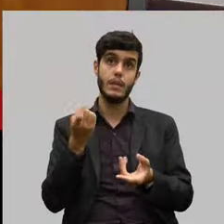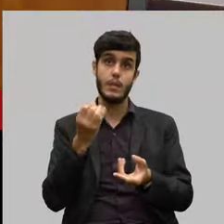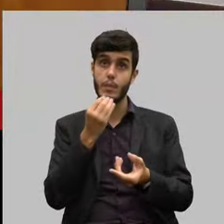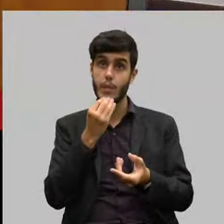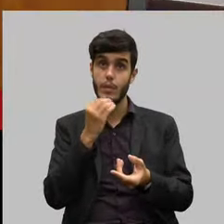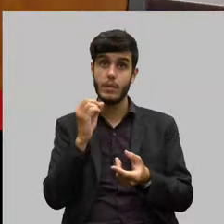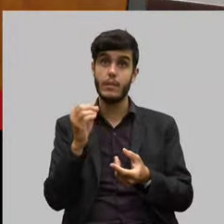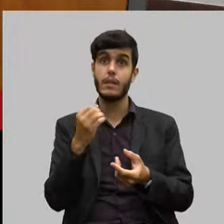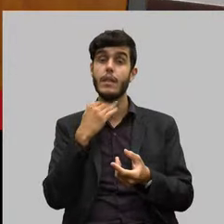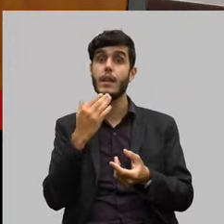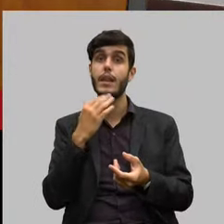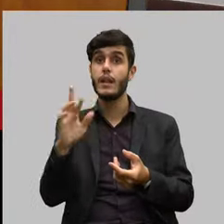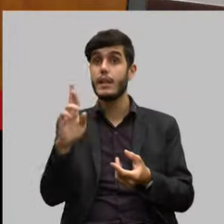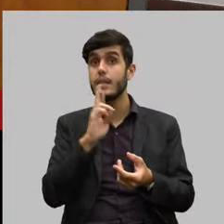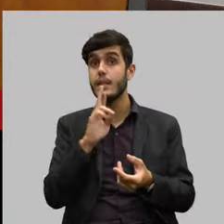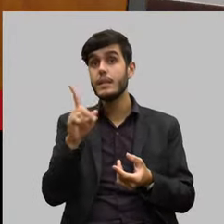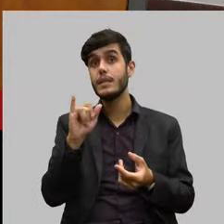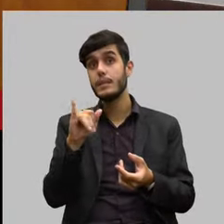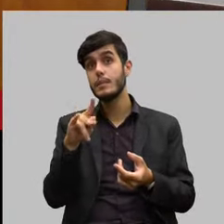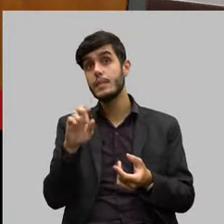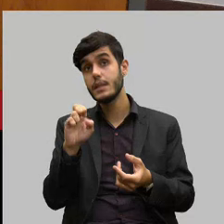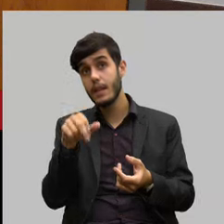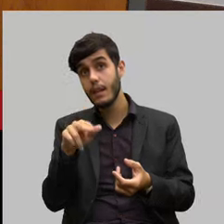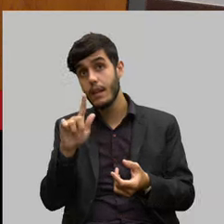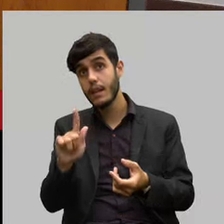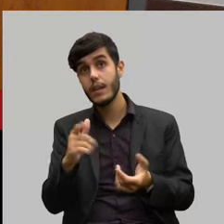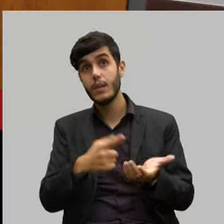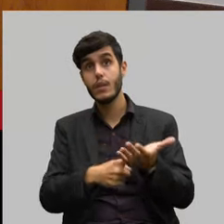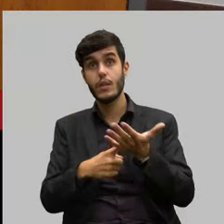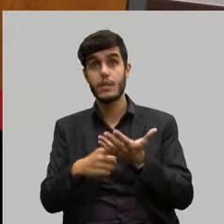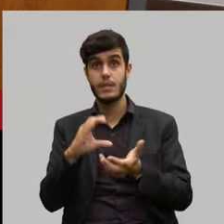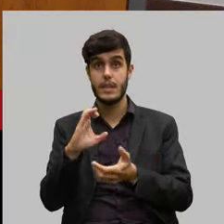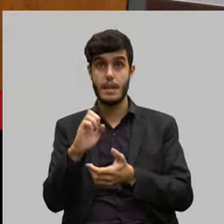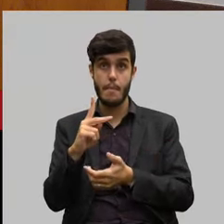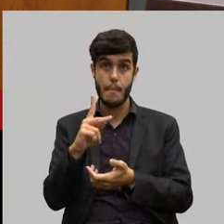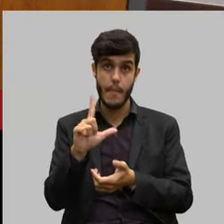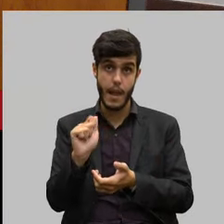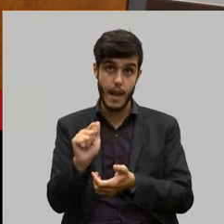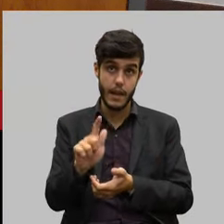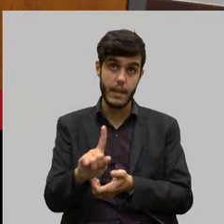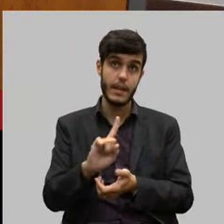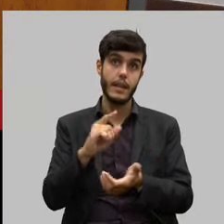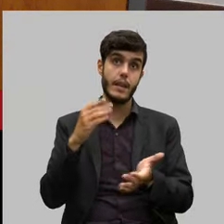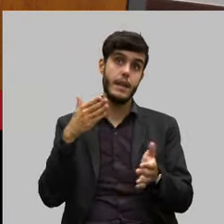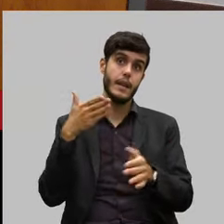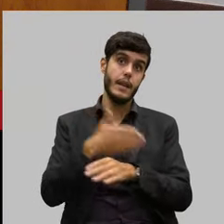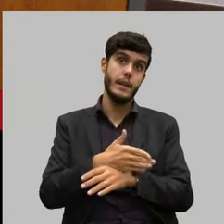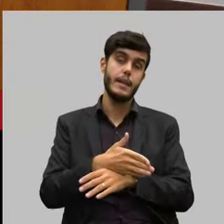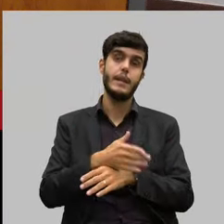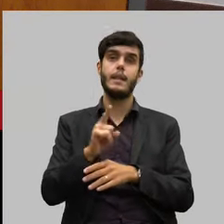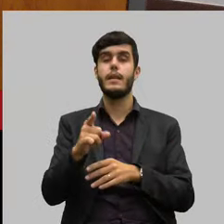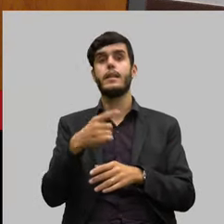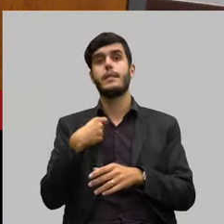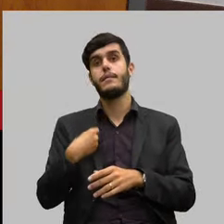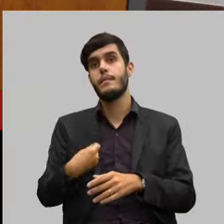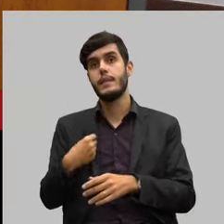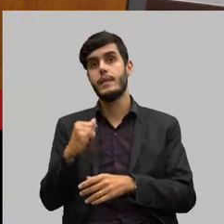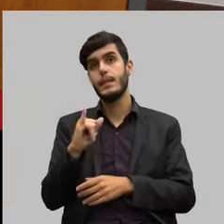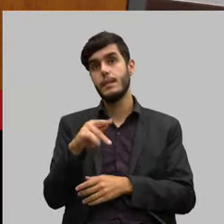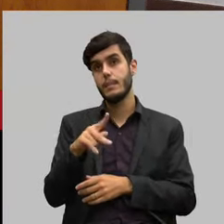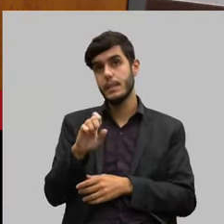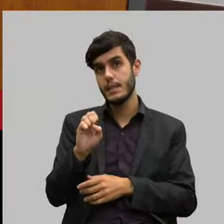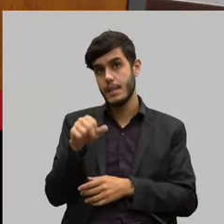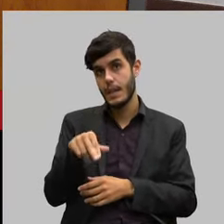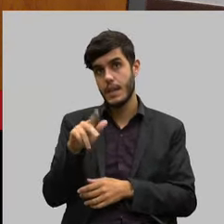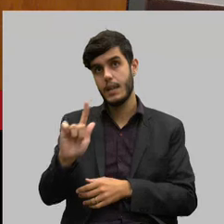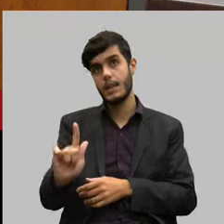ninguém me responde nada do ipseng não é a gente convida a cag não aparece nada do ipseng a cag aparece para debater a questão do ipseng só manda o